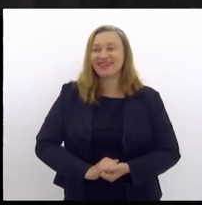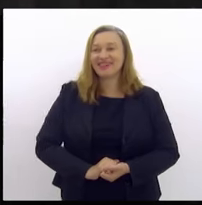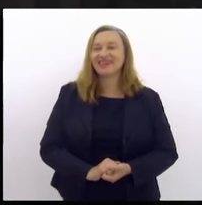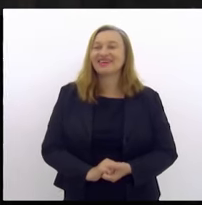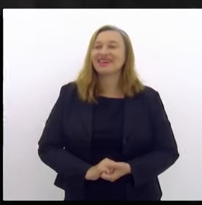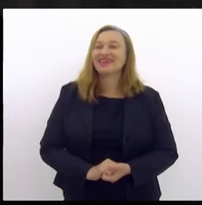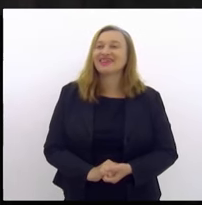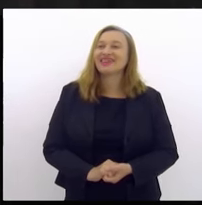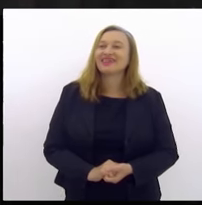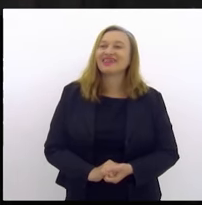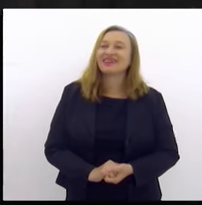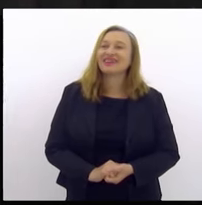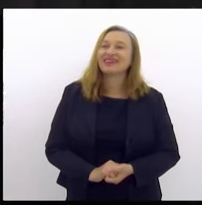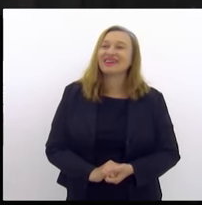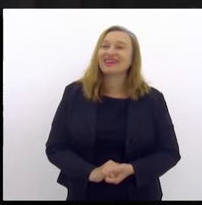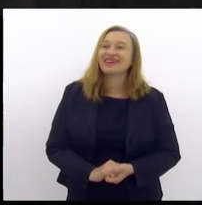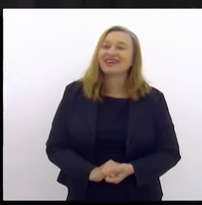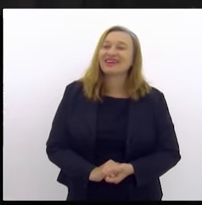uma